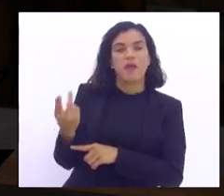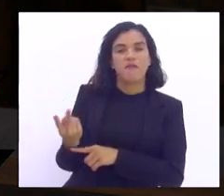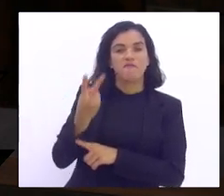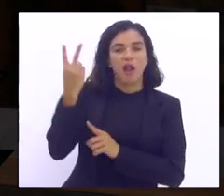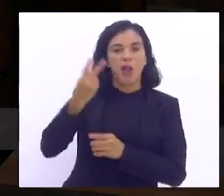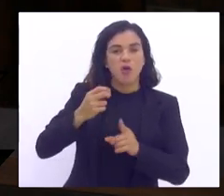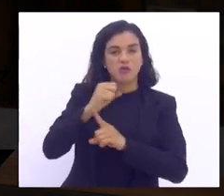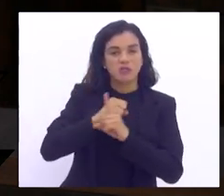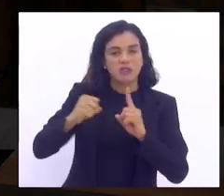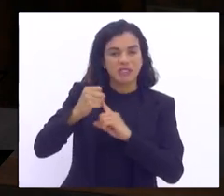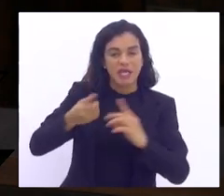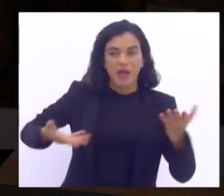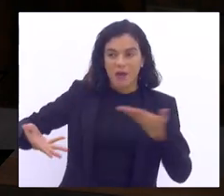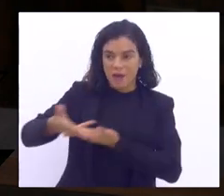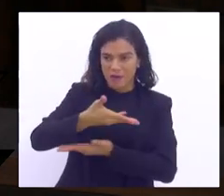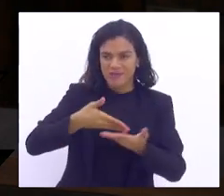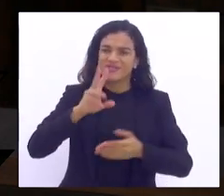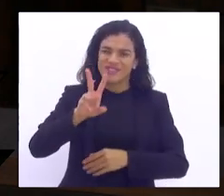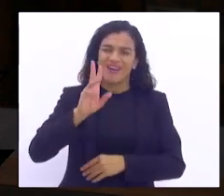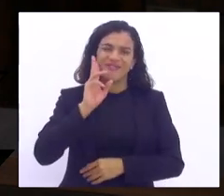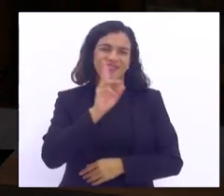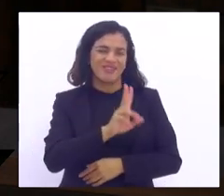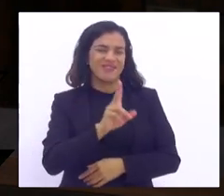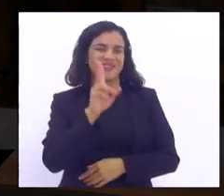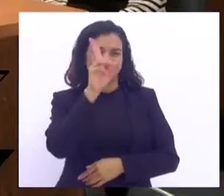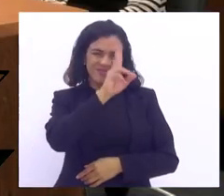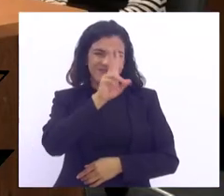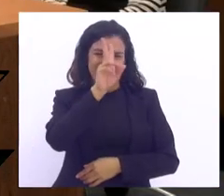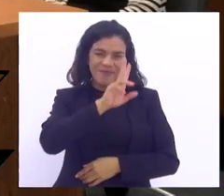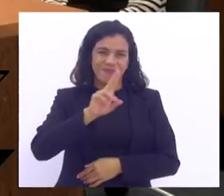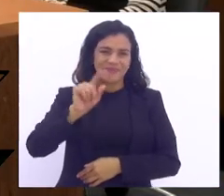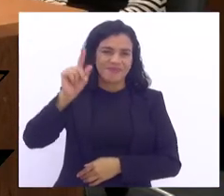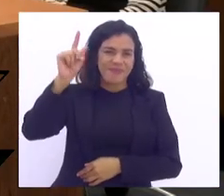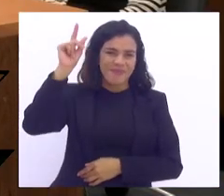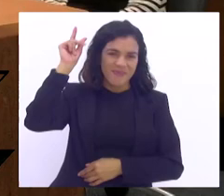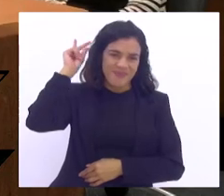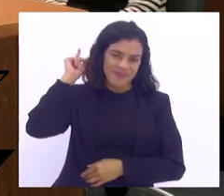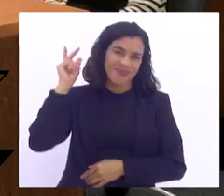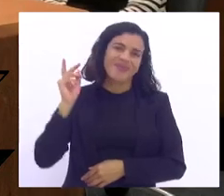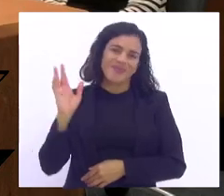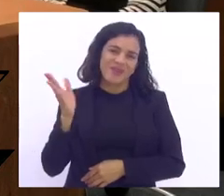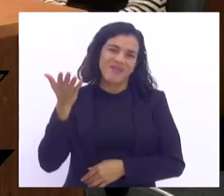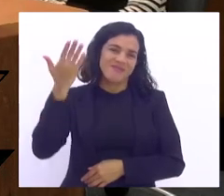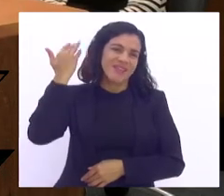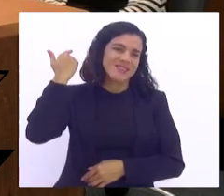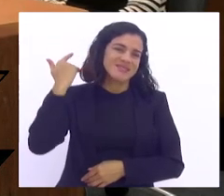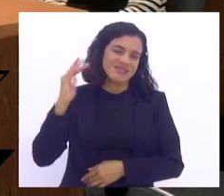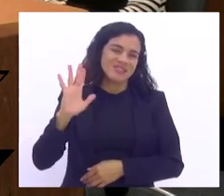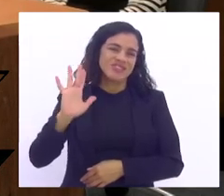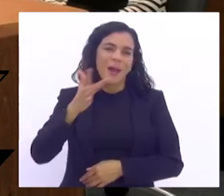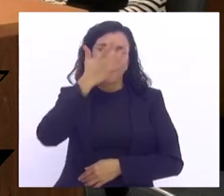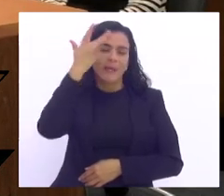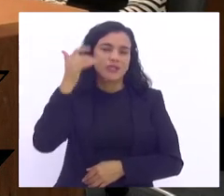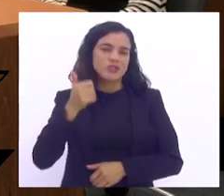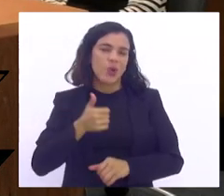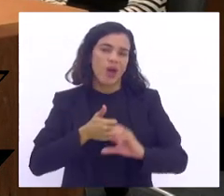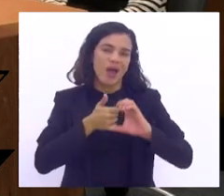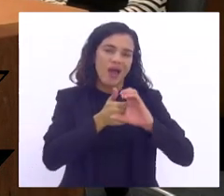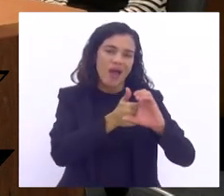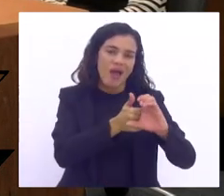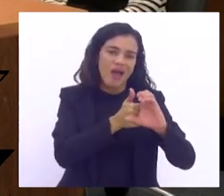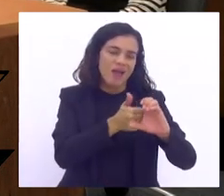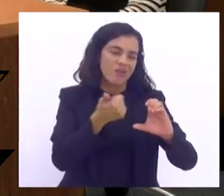comunitário, como já vimos na história. Um dia, cristãos não tiveram valor comunitário e eram jogados às